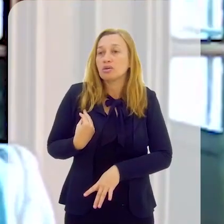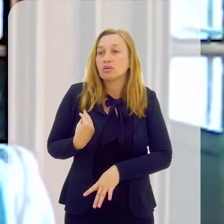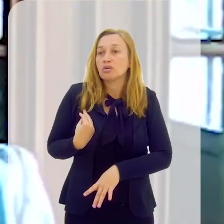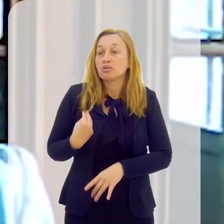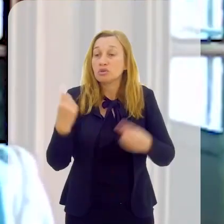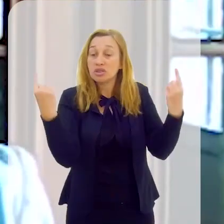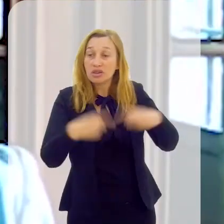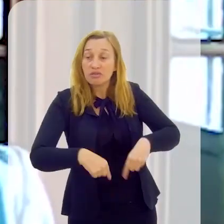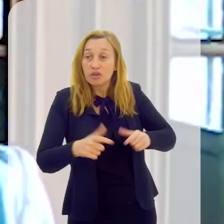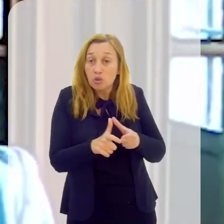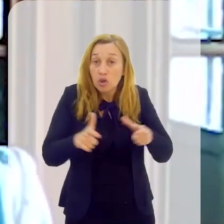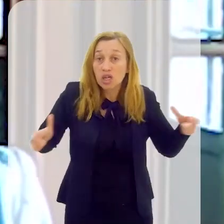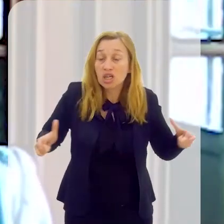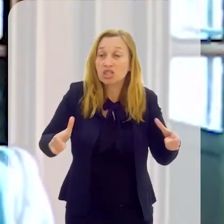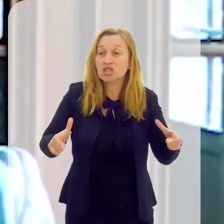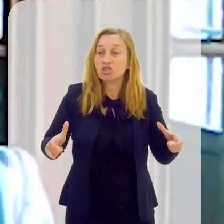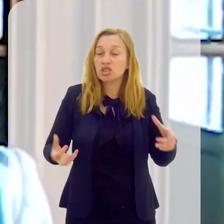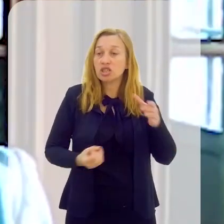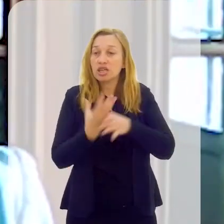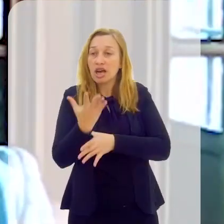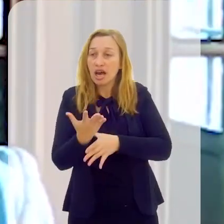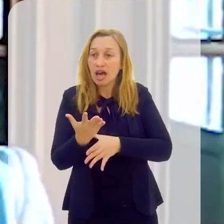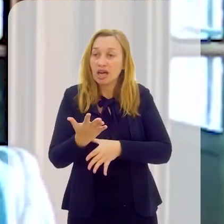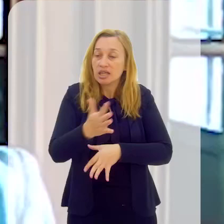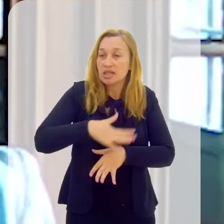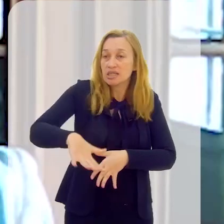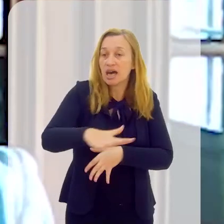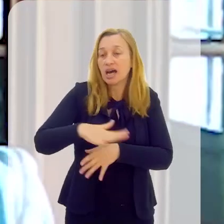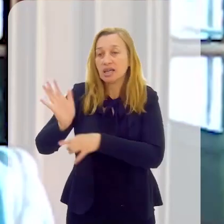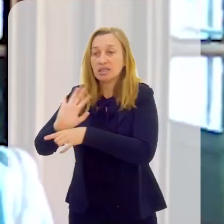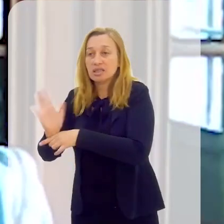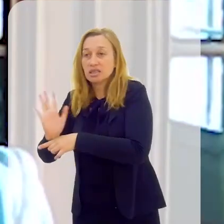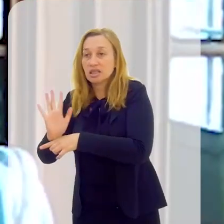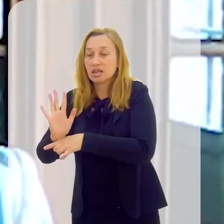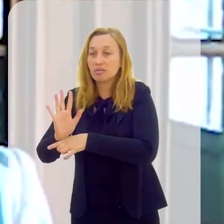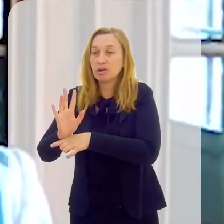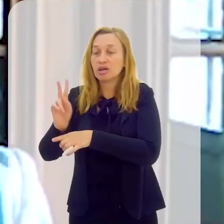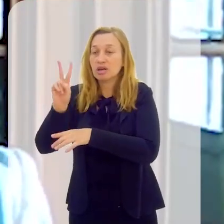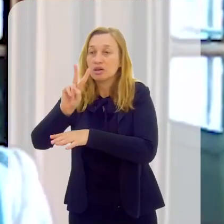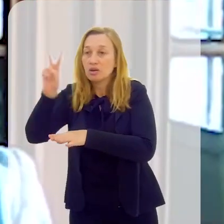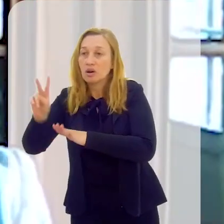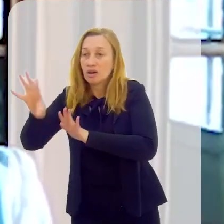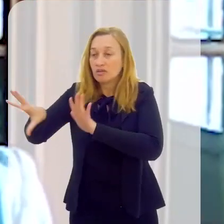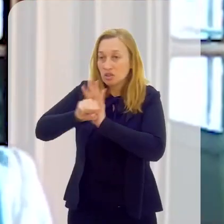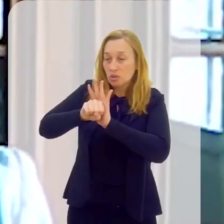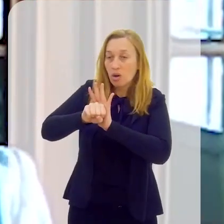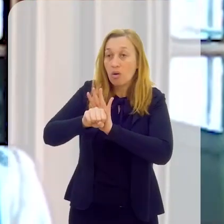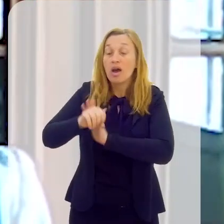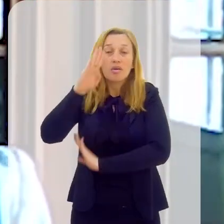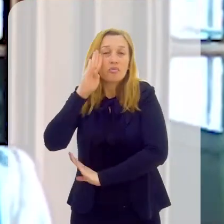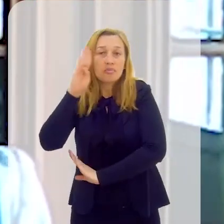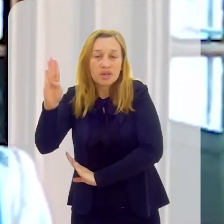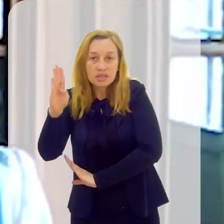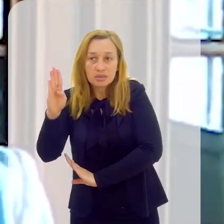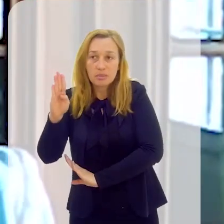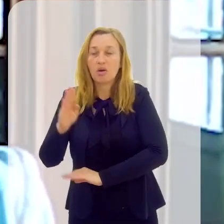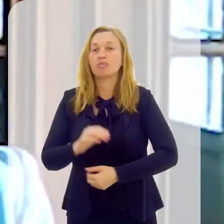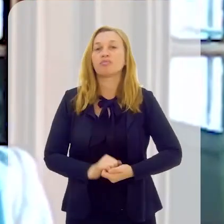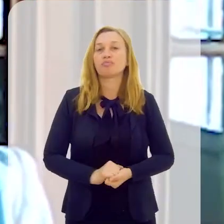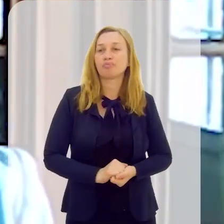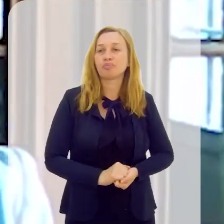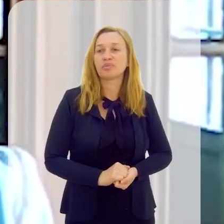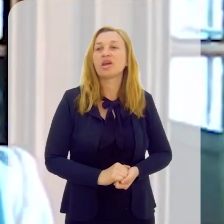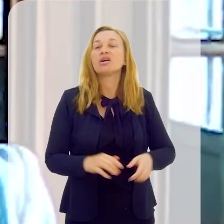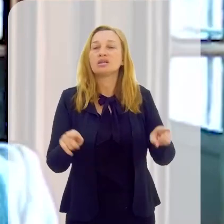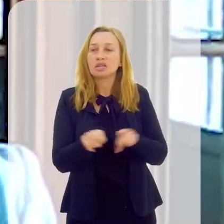uma necessidade muito grande de formar quadros para essa área do cinema e do audiovisual, né, que é uma área fundamental na